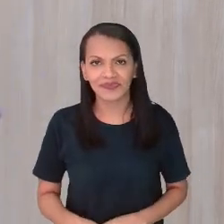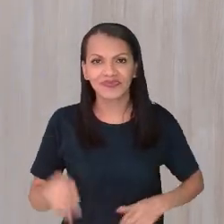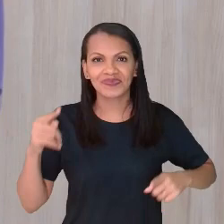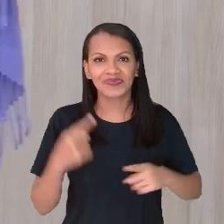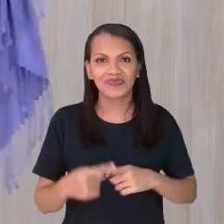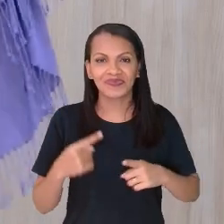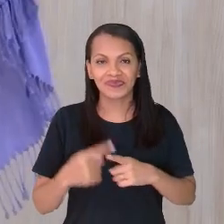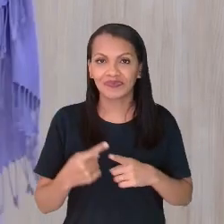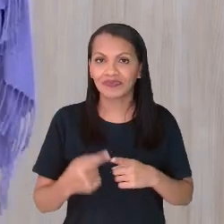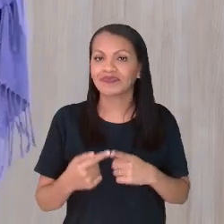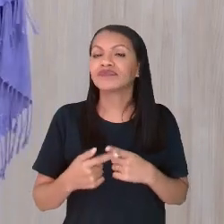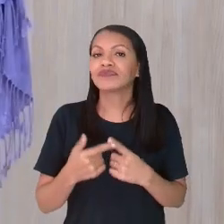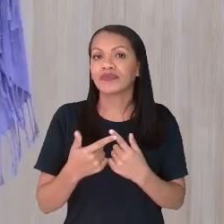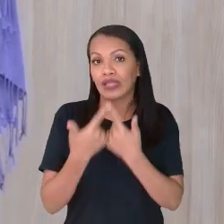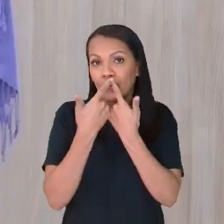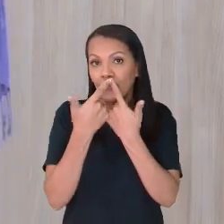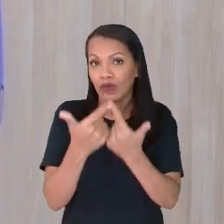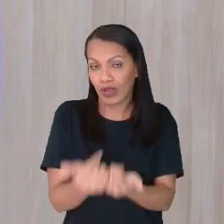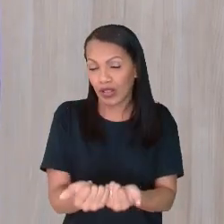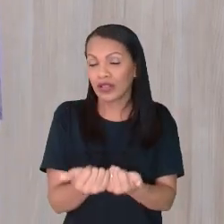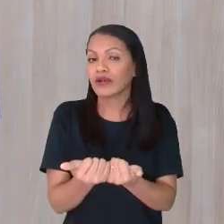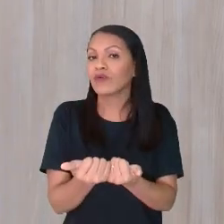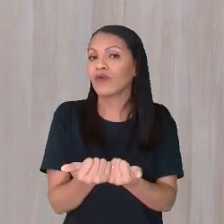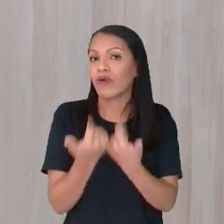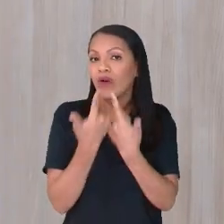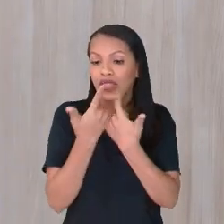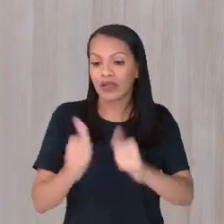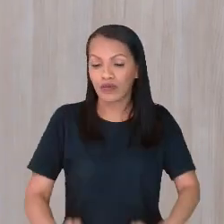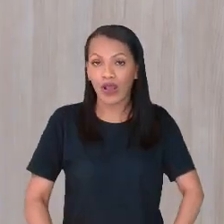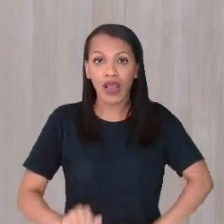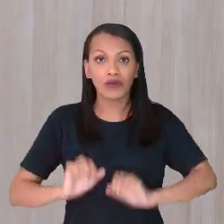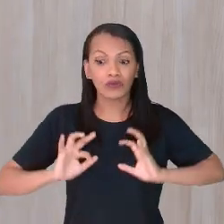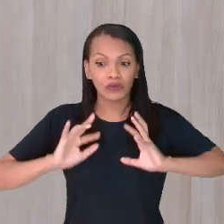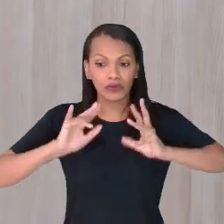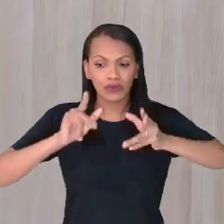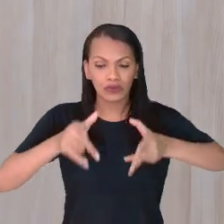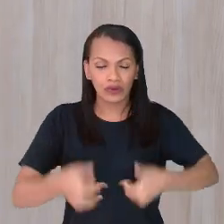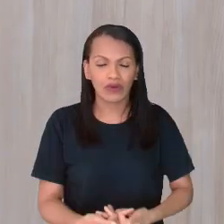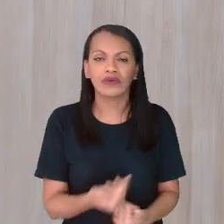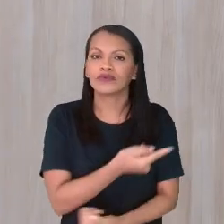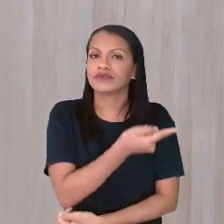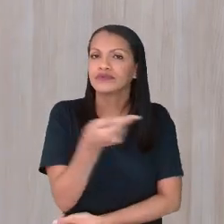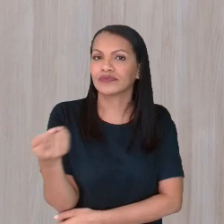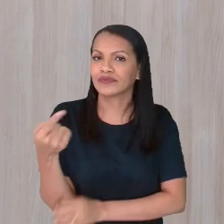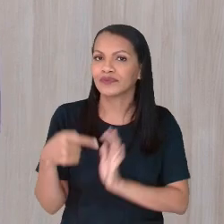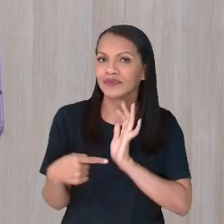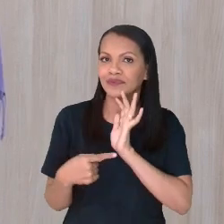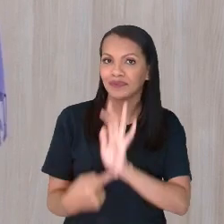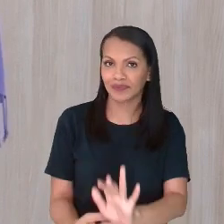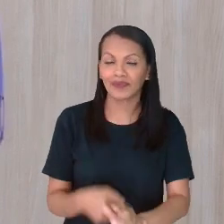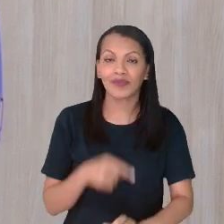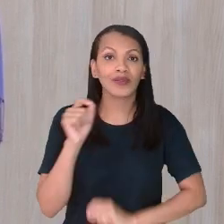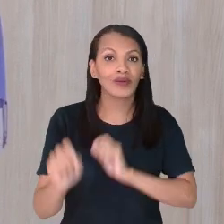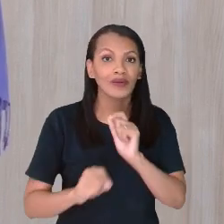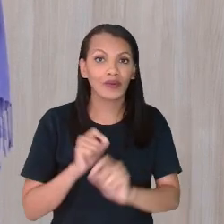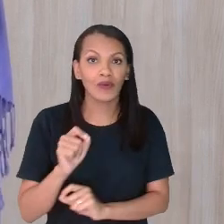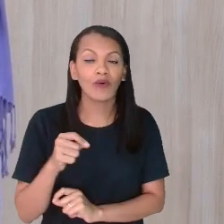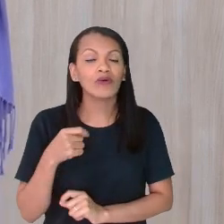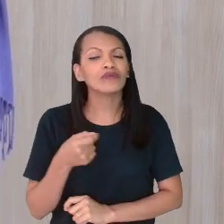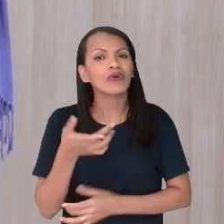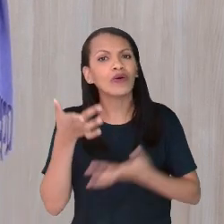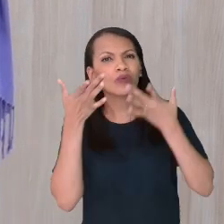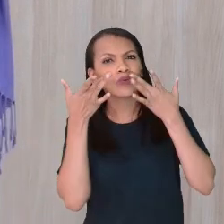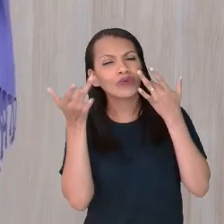vou falar da linguagem teatral como um todo e vou trazer para vocês uma produção